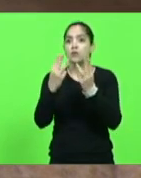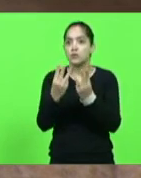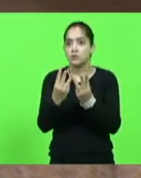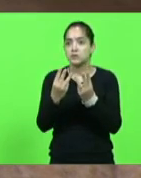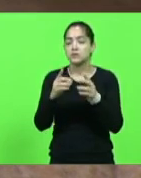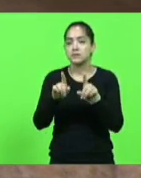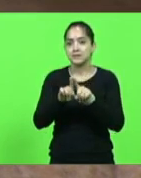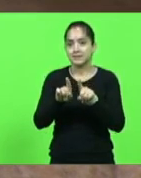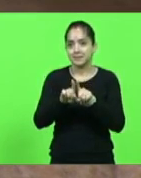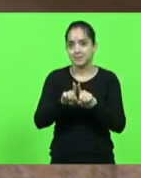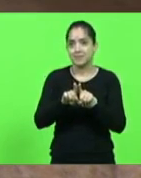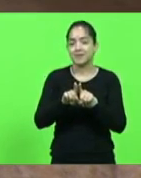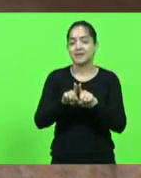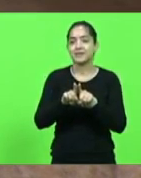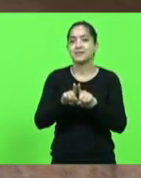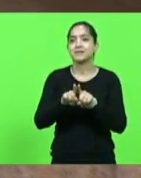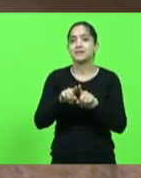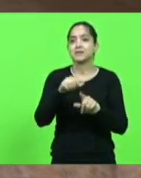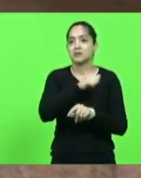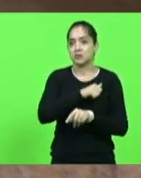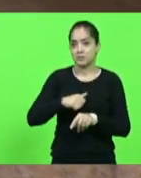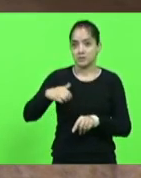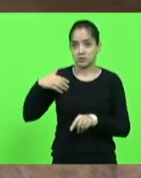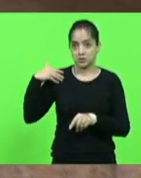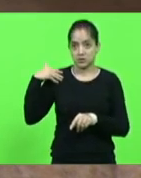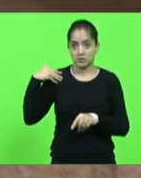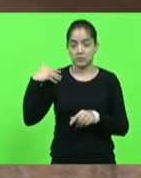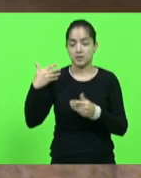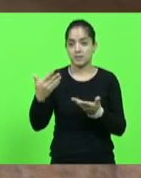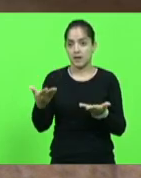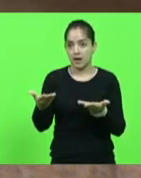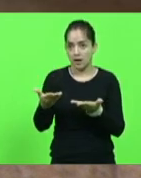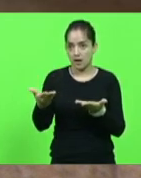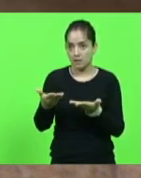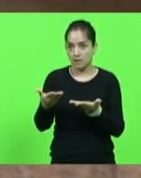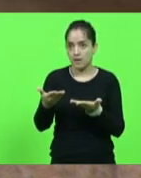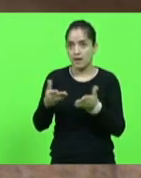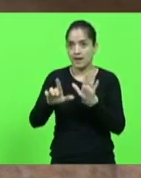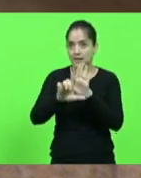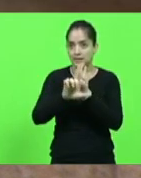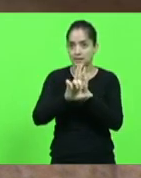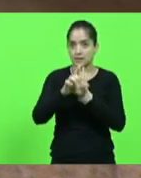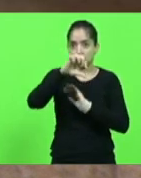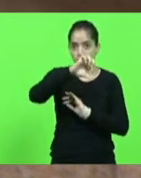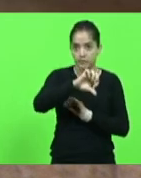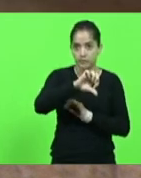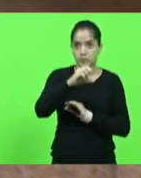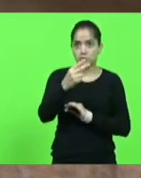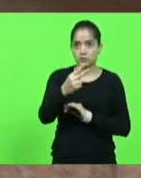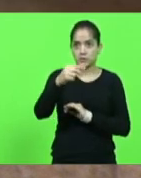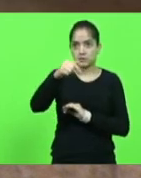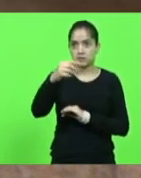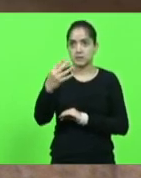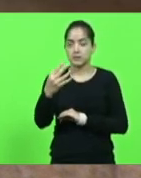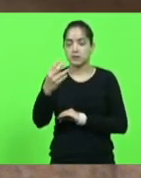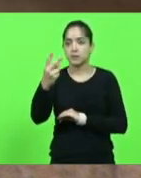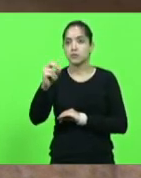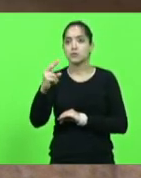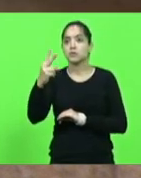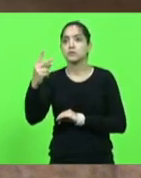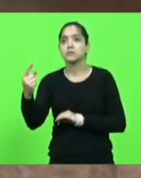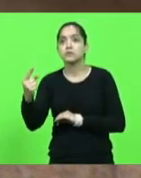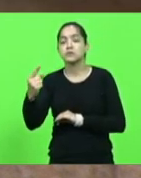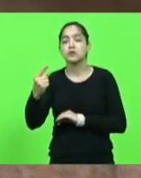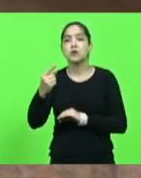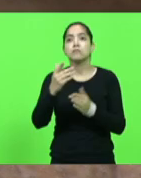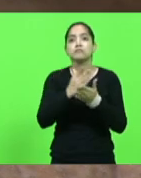ex-primeira-dama, a senhora Michelle Obama, e ela dá o nome à Lei Estadual 9.234, de 2021, de